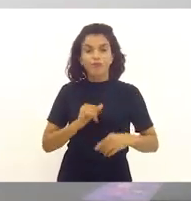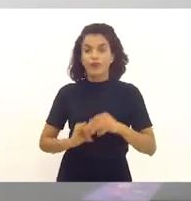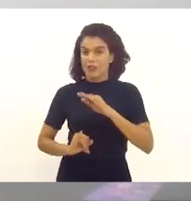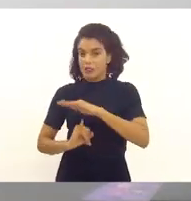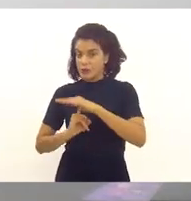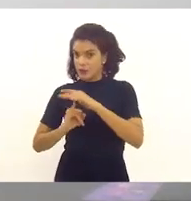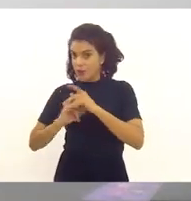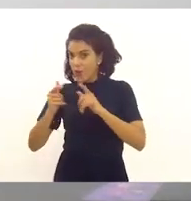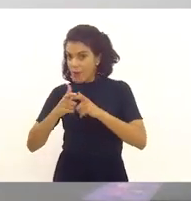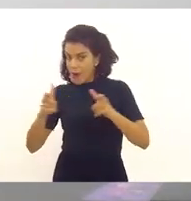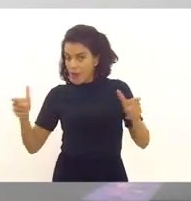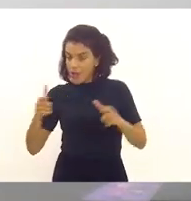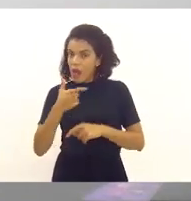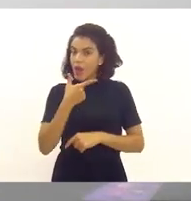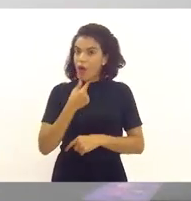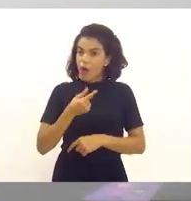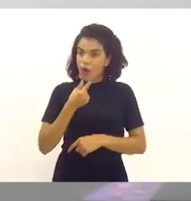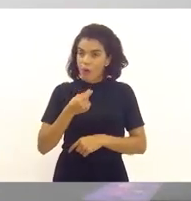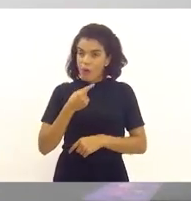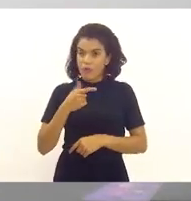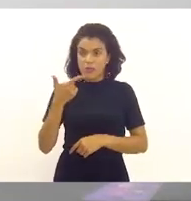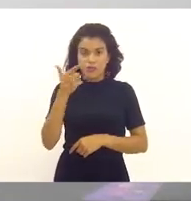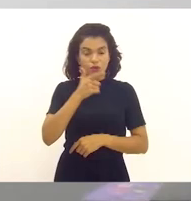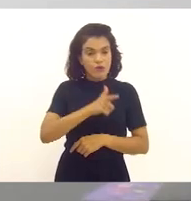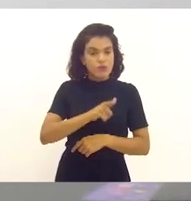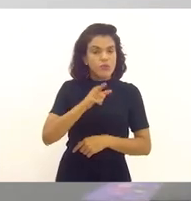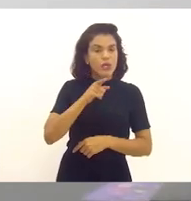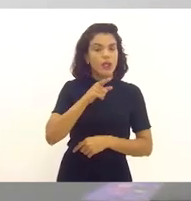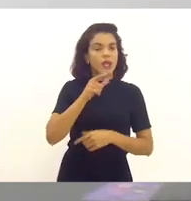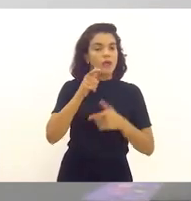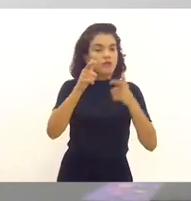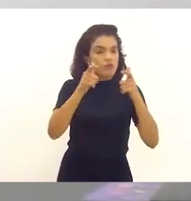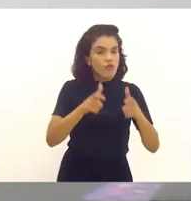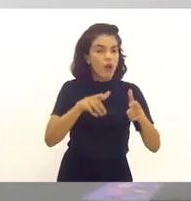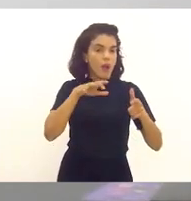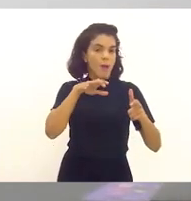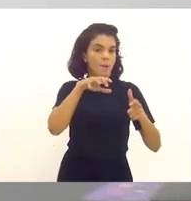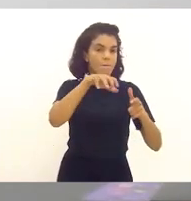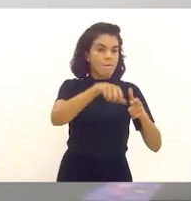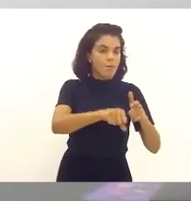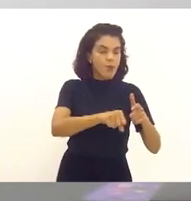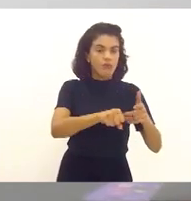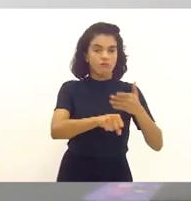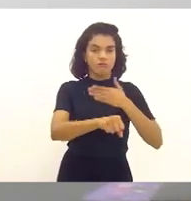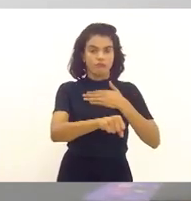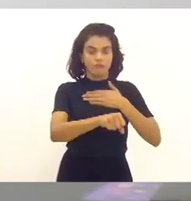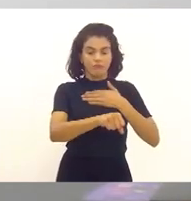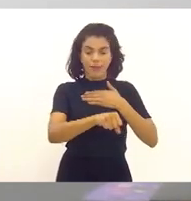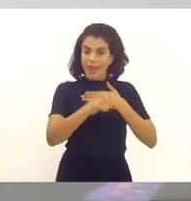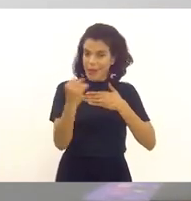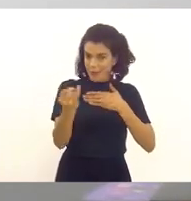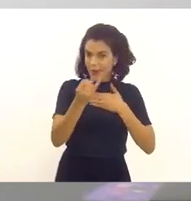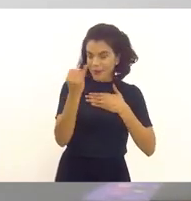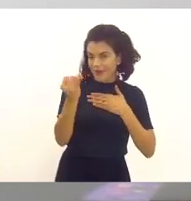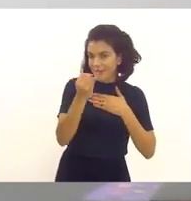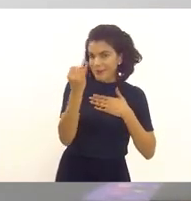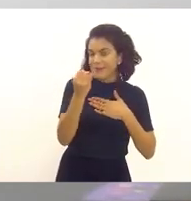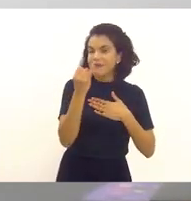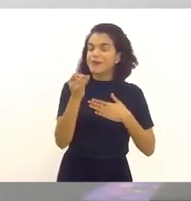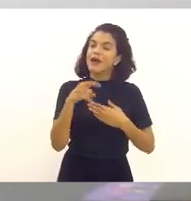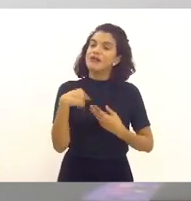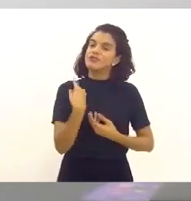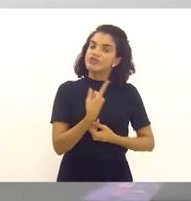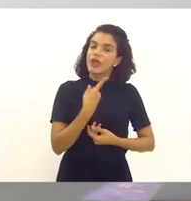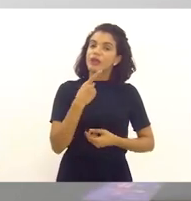masculina então pra gente marcar realmente aquele espaço de poder porque isso é importante a gente